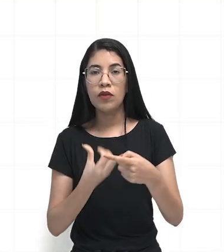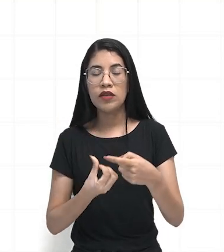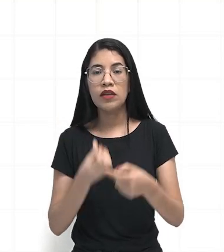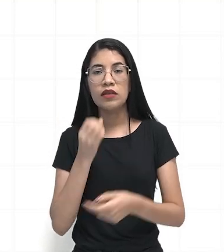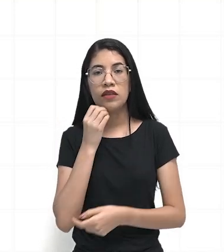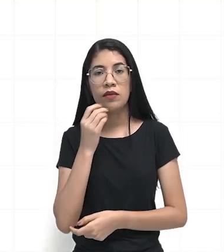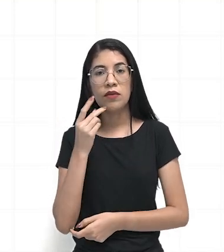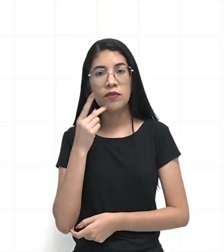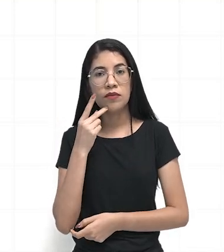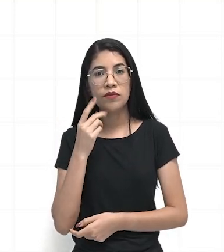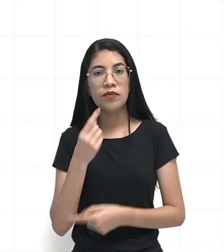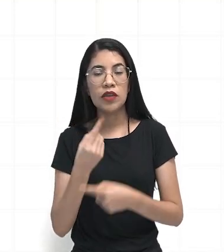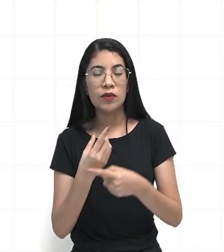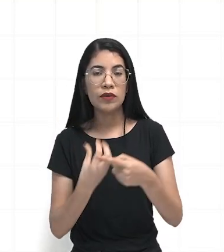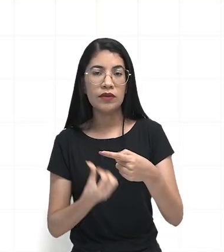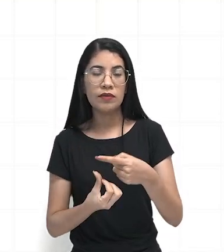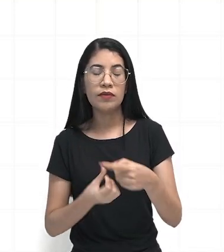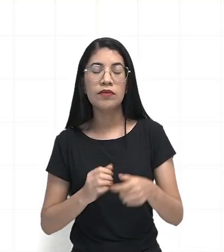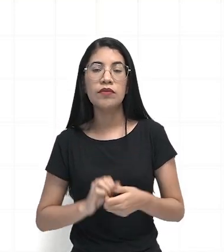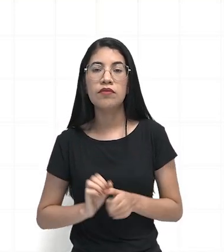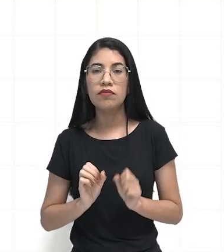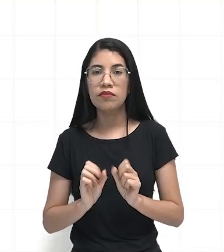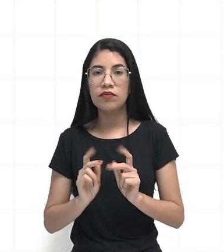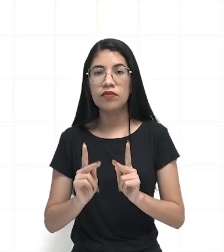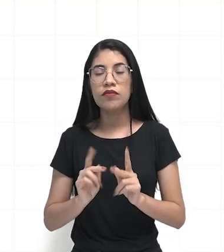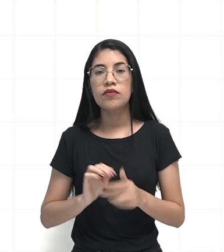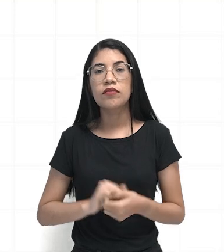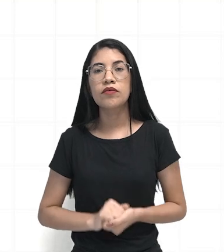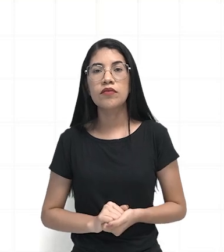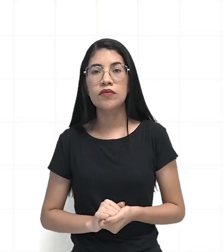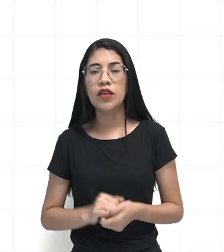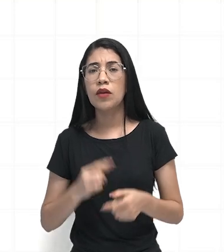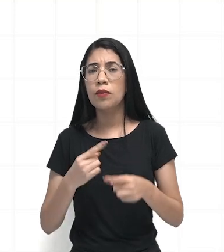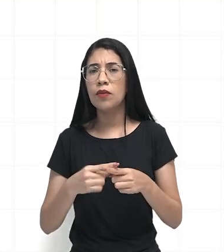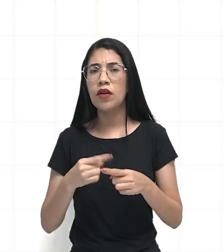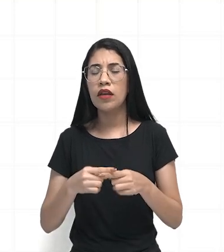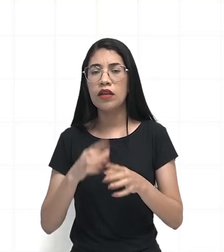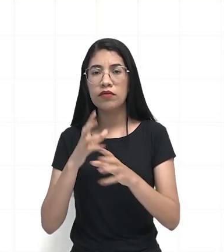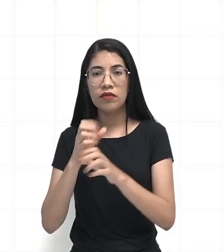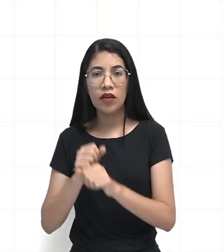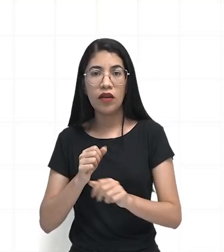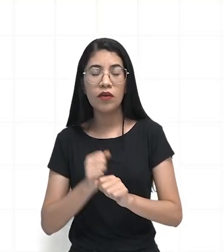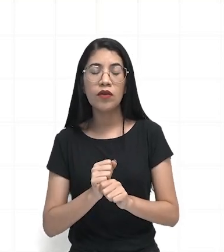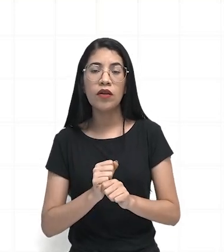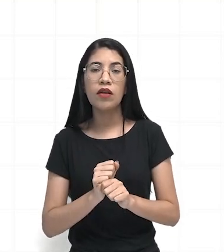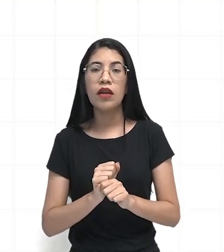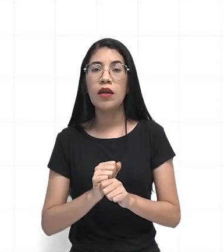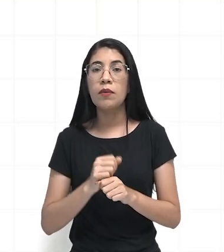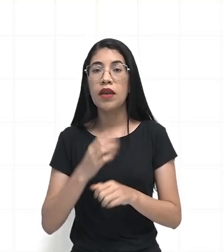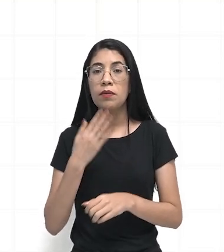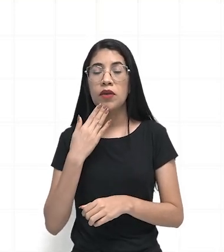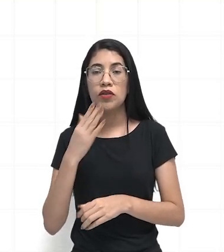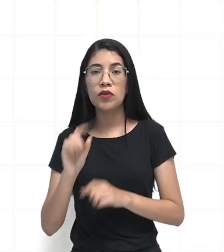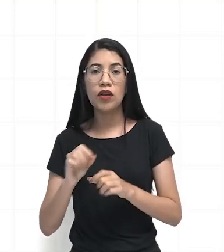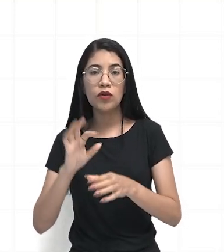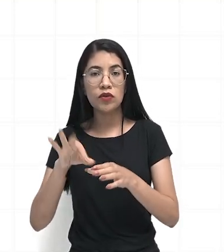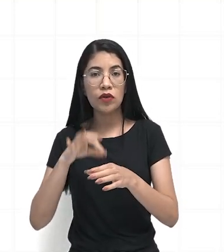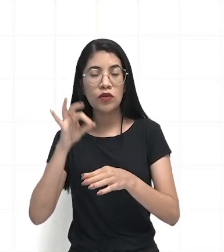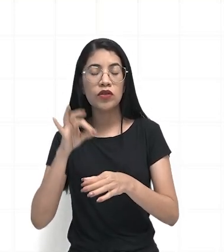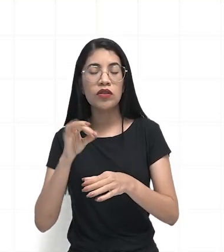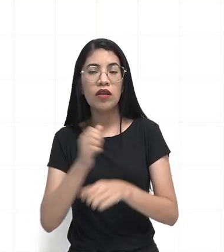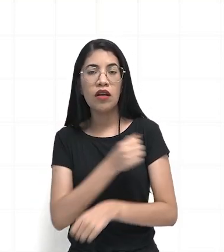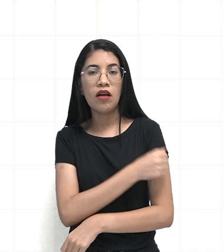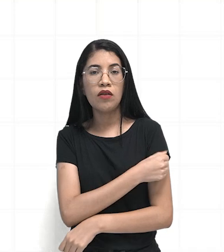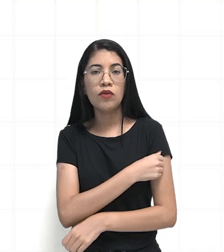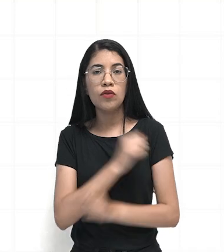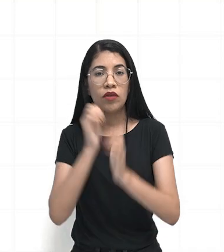probabilidade? 1/6. Tá ok? Então, por que fizemos isso? Porque ele pediu de ser sorteado um aluno da fileira E.